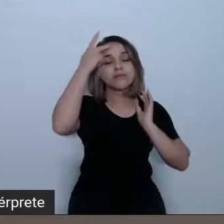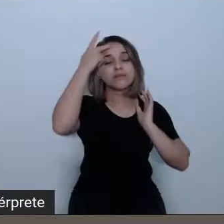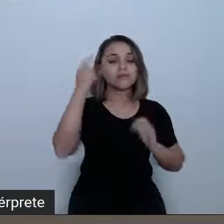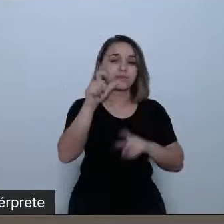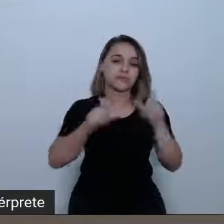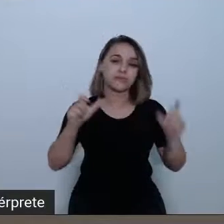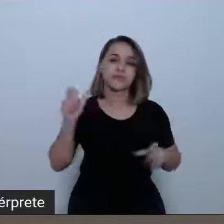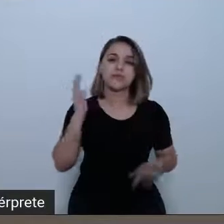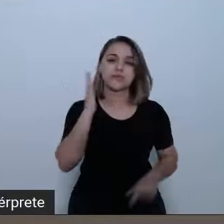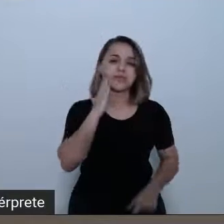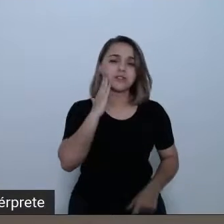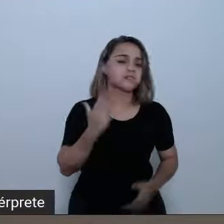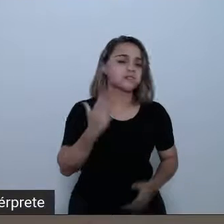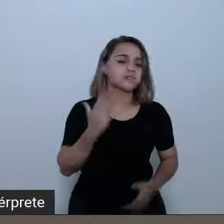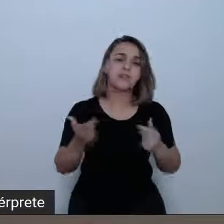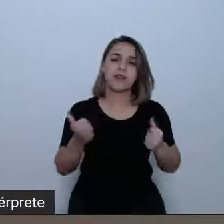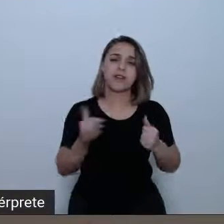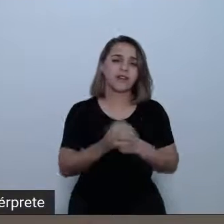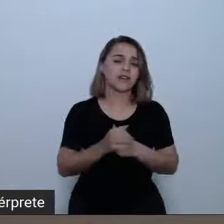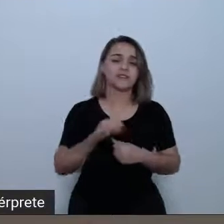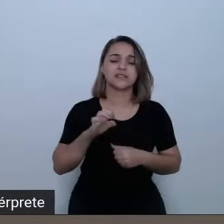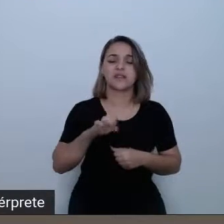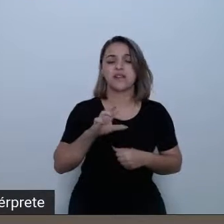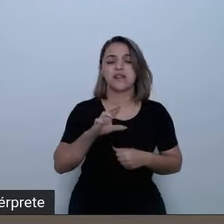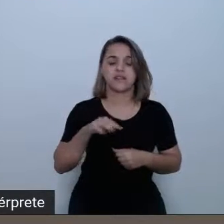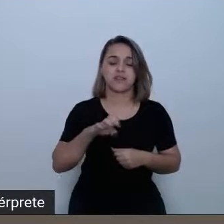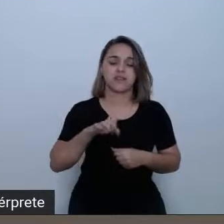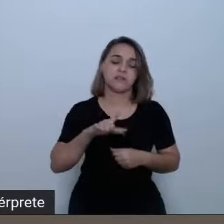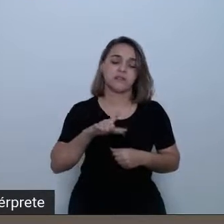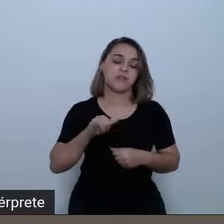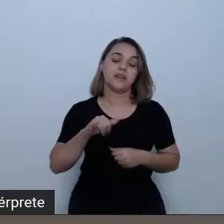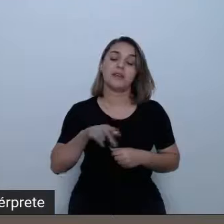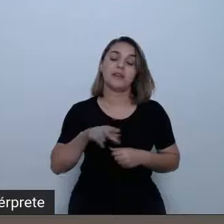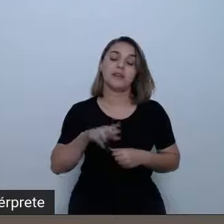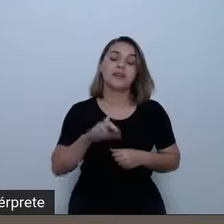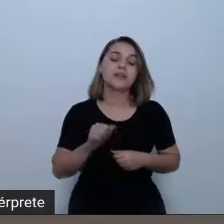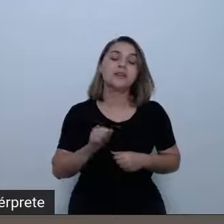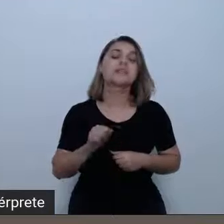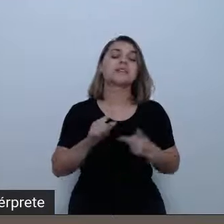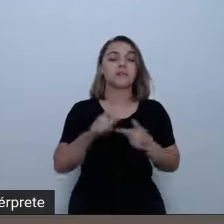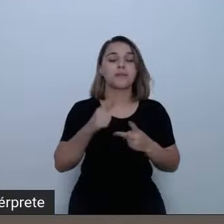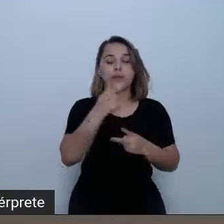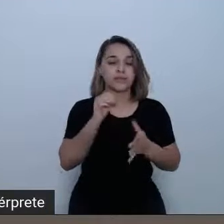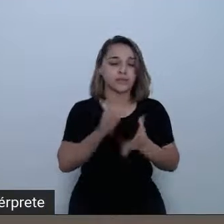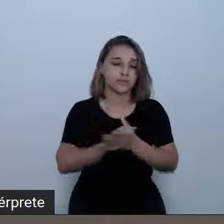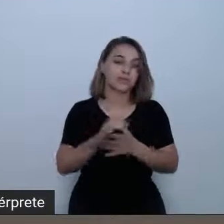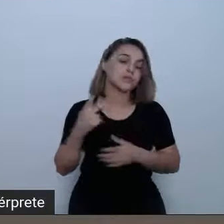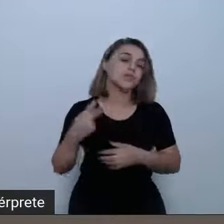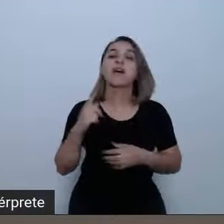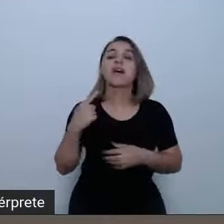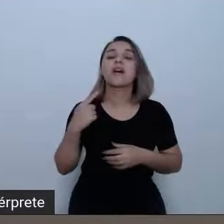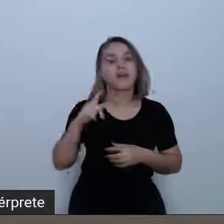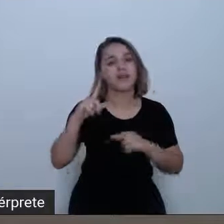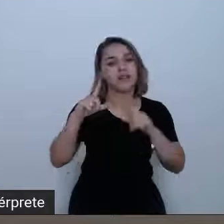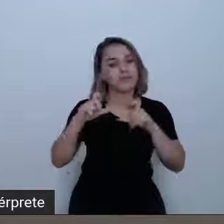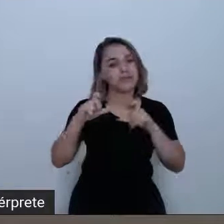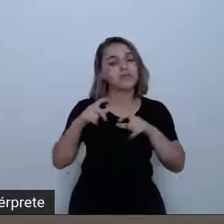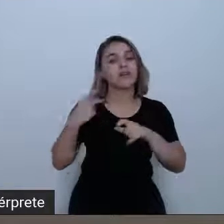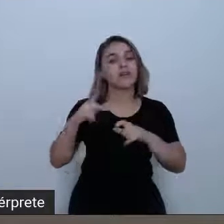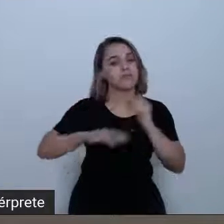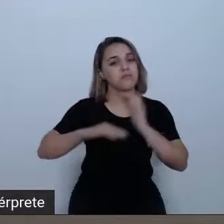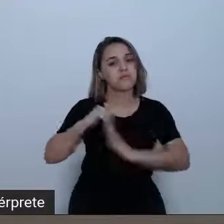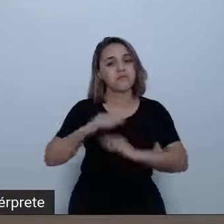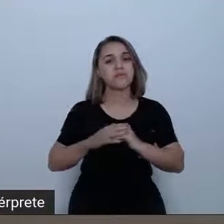acho que a Melinda e o marido dela, que eram... ela como fotógrafa produtiva e ele como um dos coordenadores